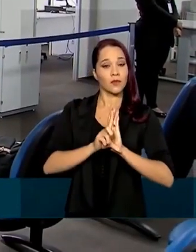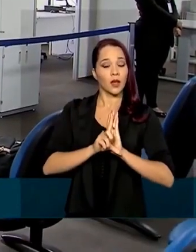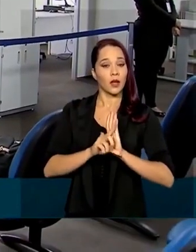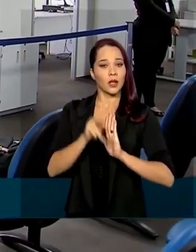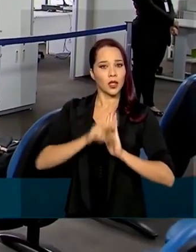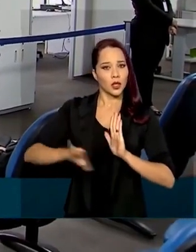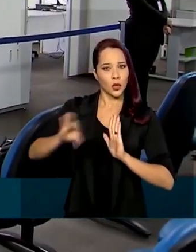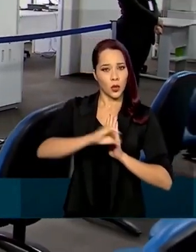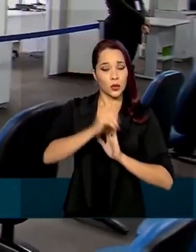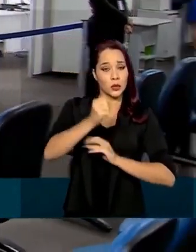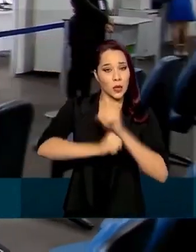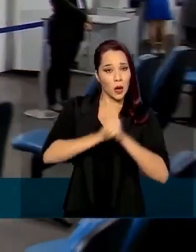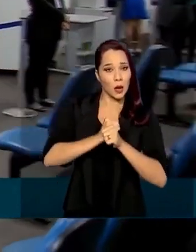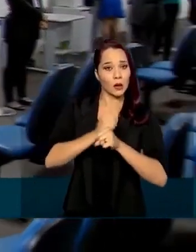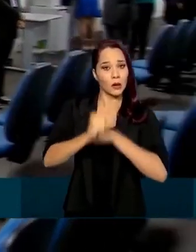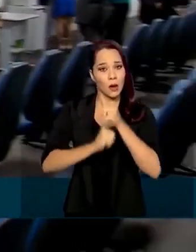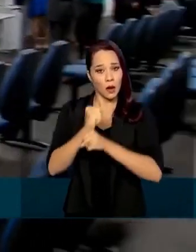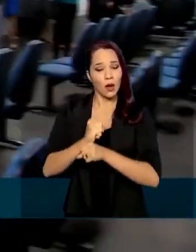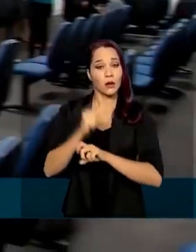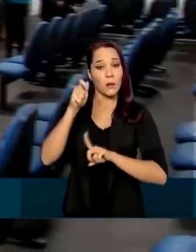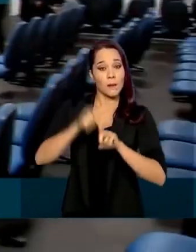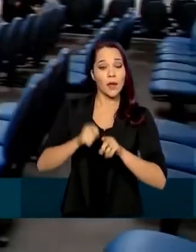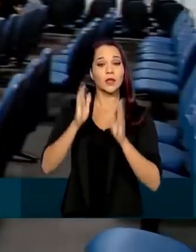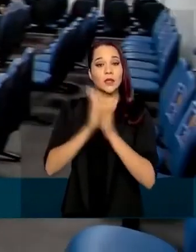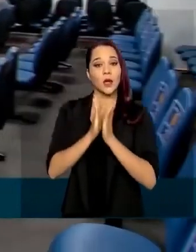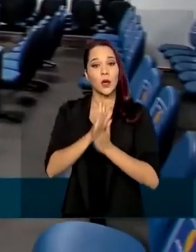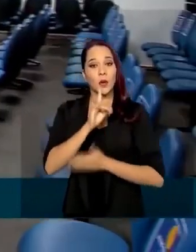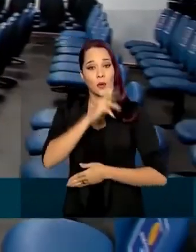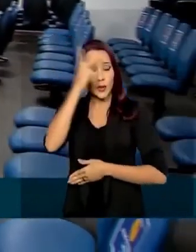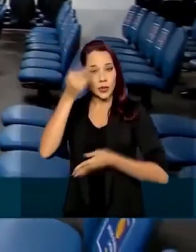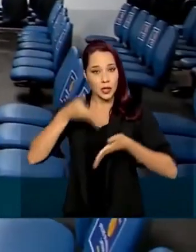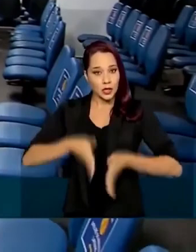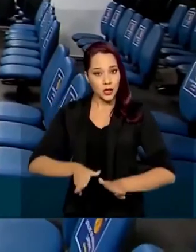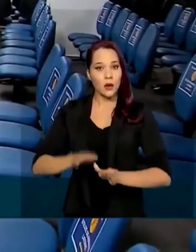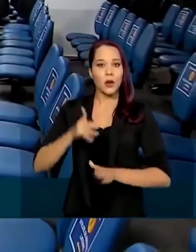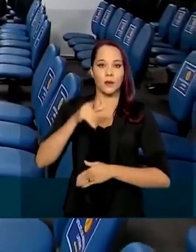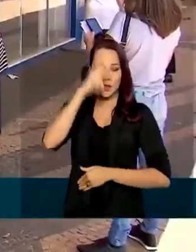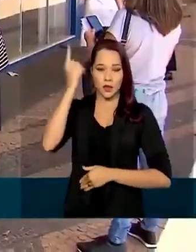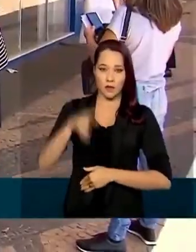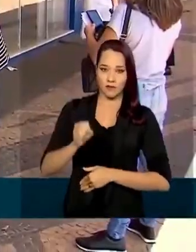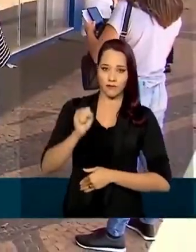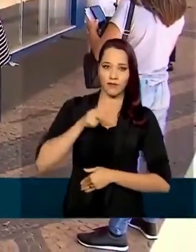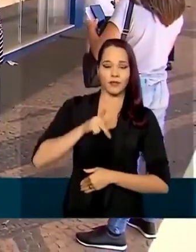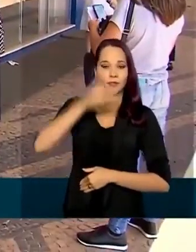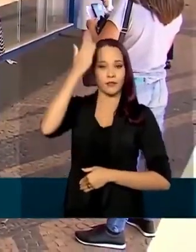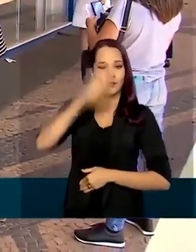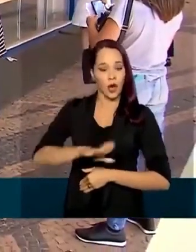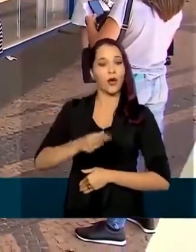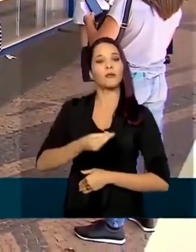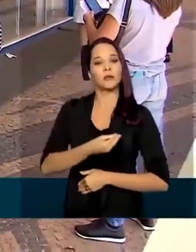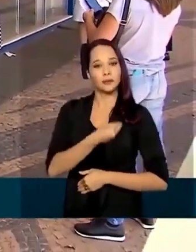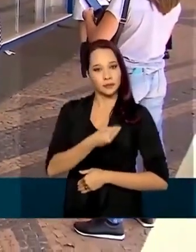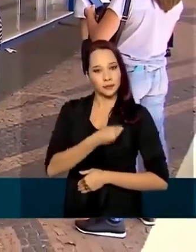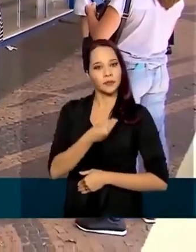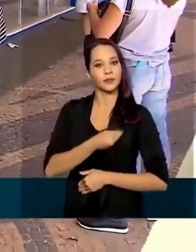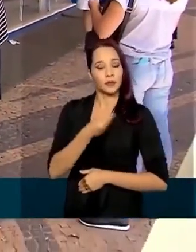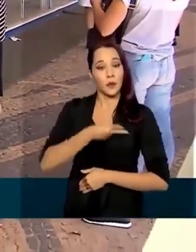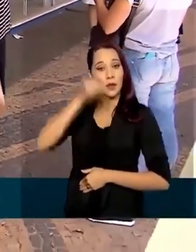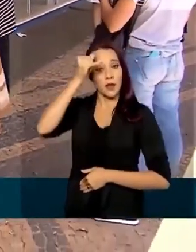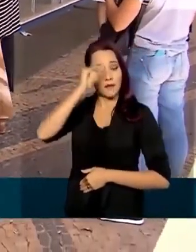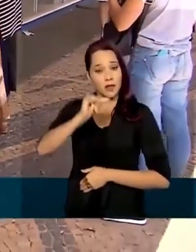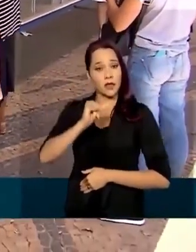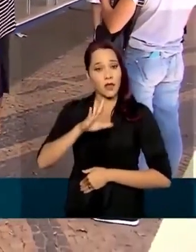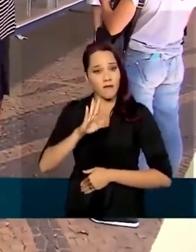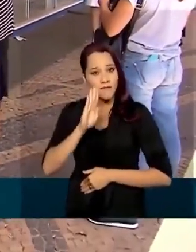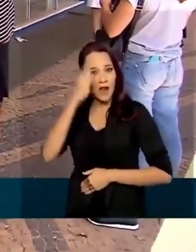médica e também de mobilidade dos próprios beneficiários. Com isso, a fila vem aumentando. Outra